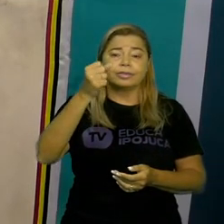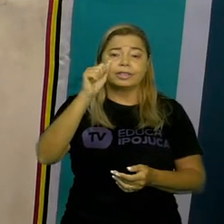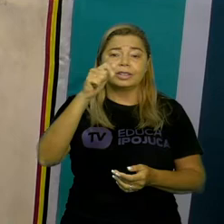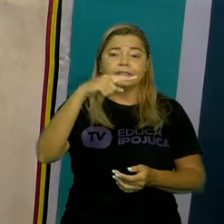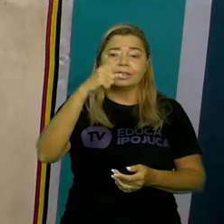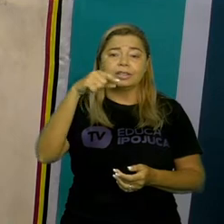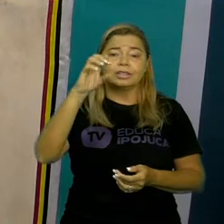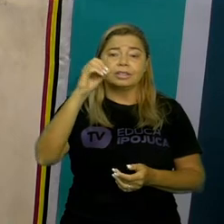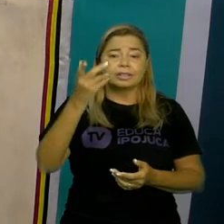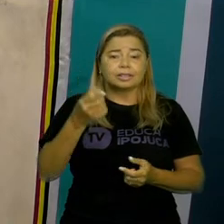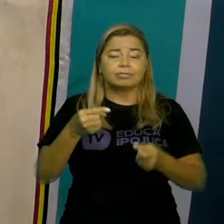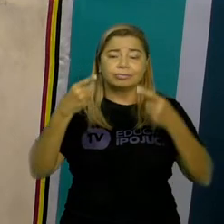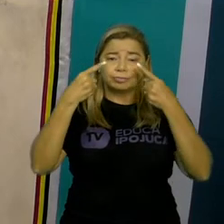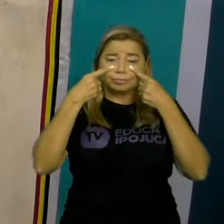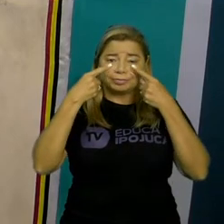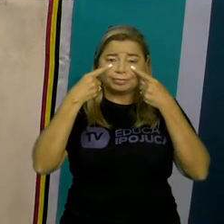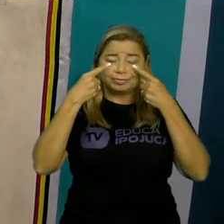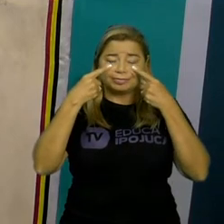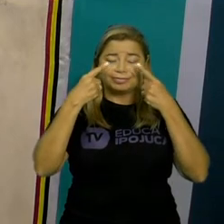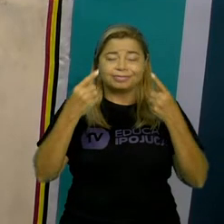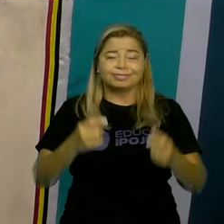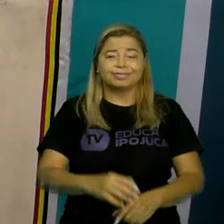os nossos olhinhos.